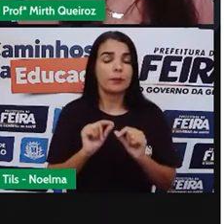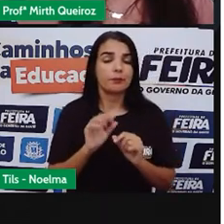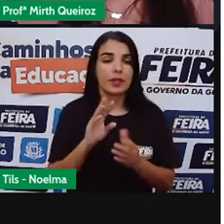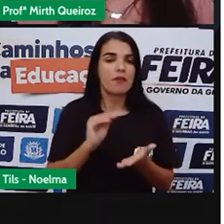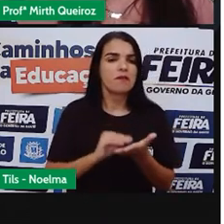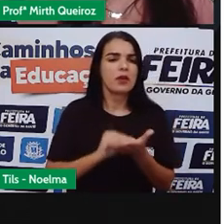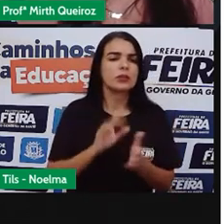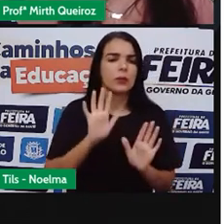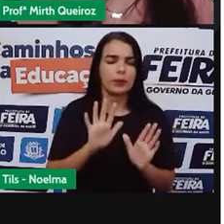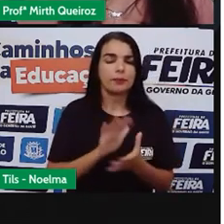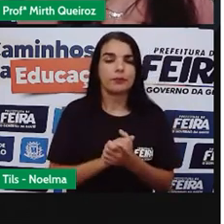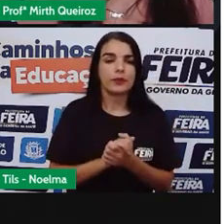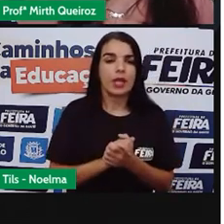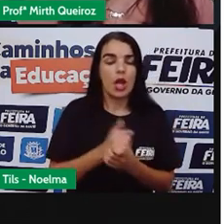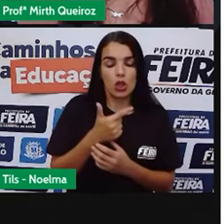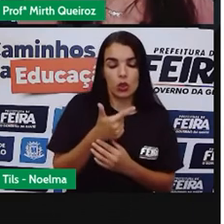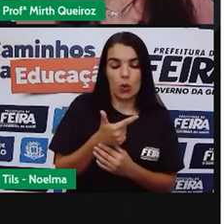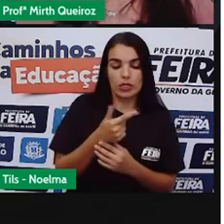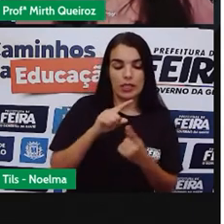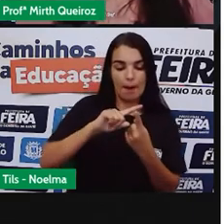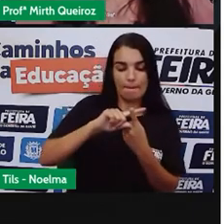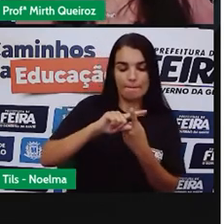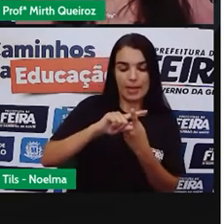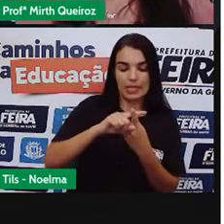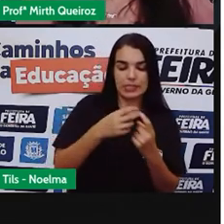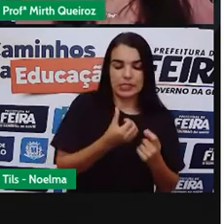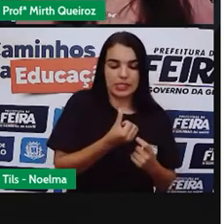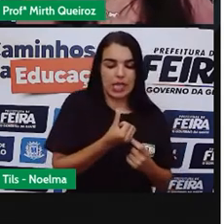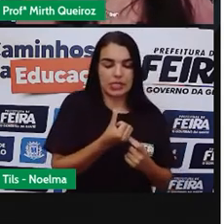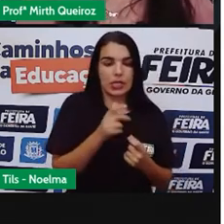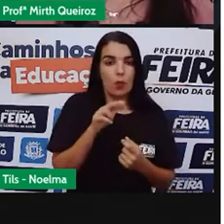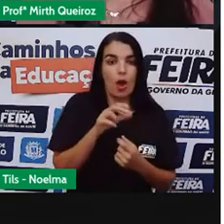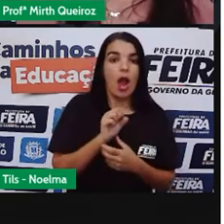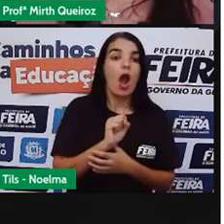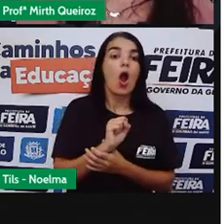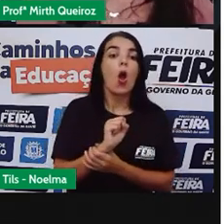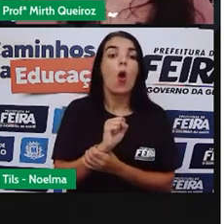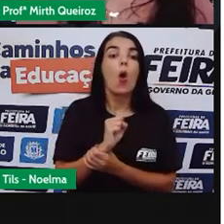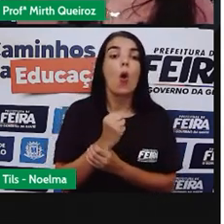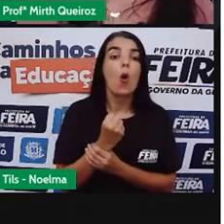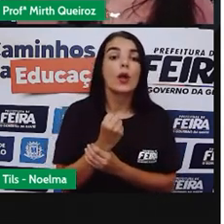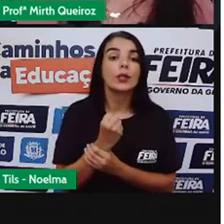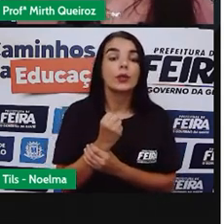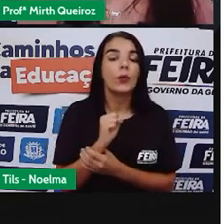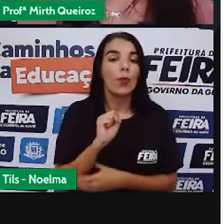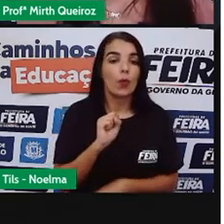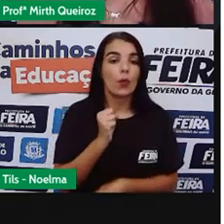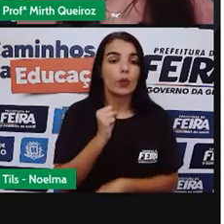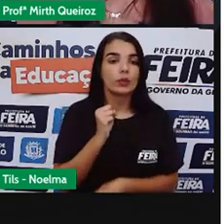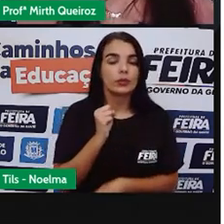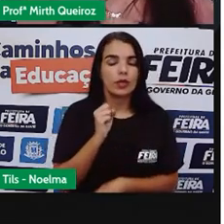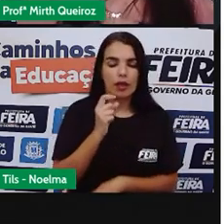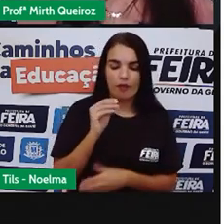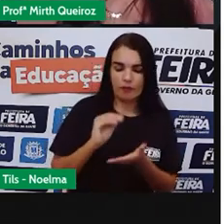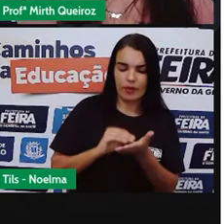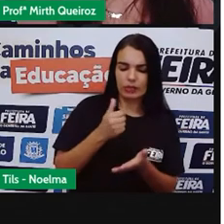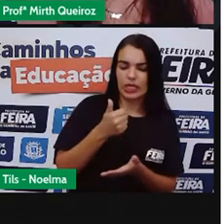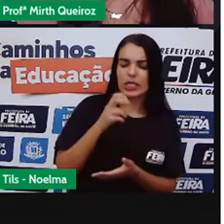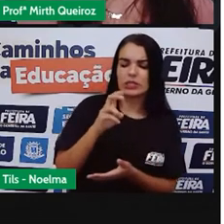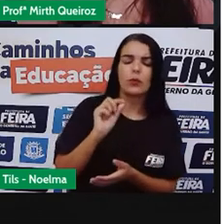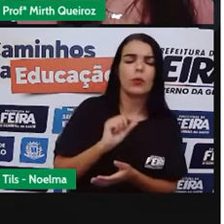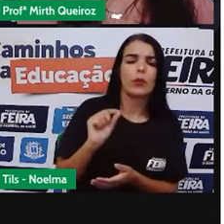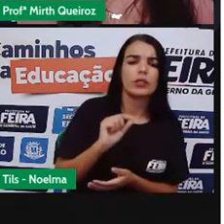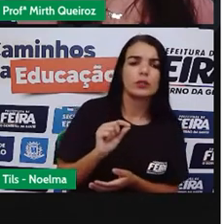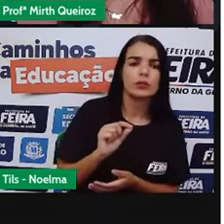que está faltando. Por exemplo, 2 e 6 são 2 mais 6, 8. Para 15, faltam quanto?